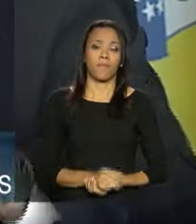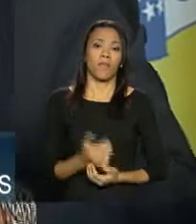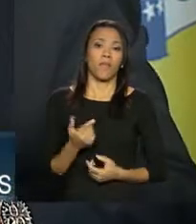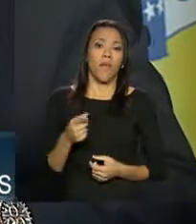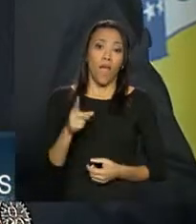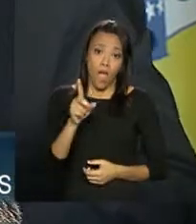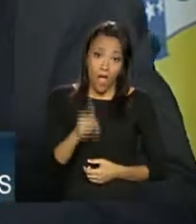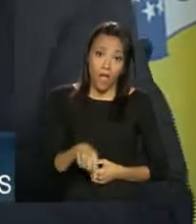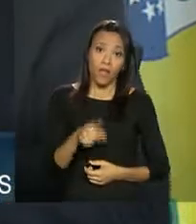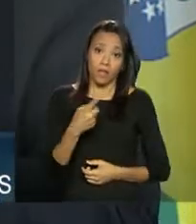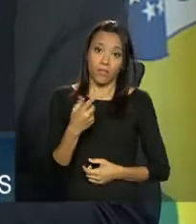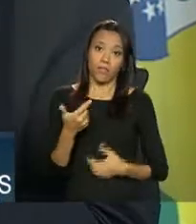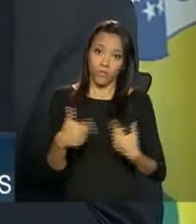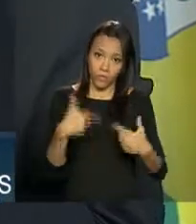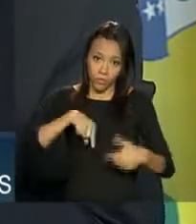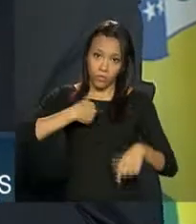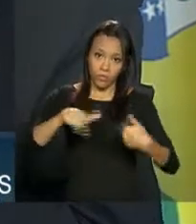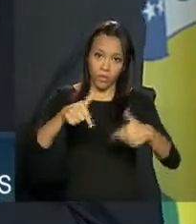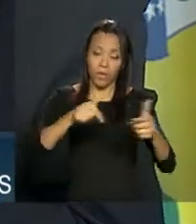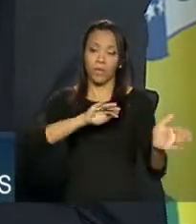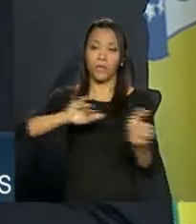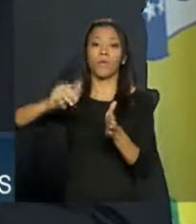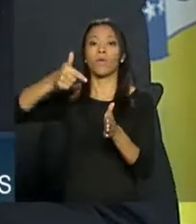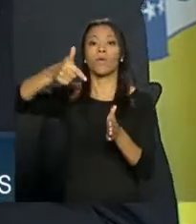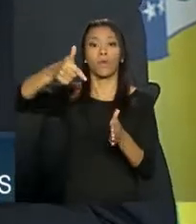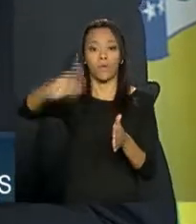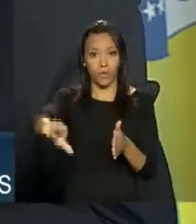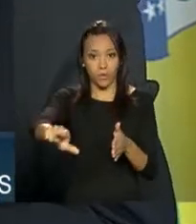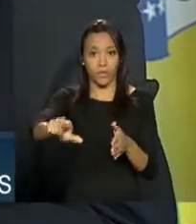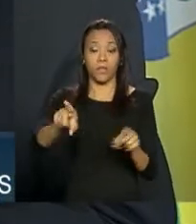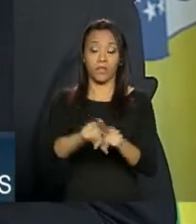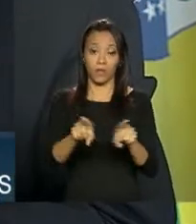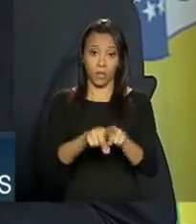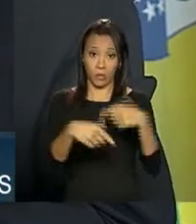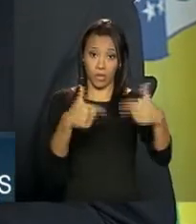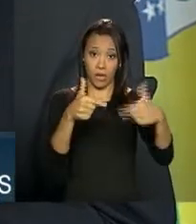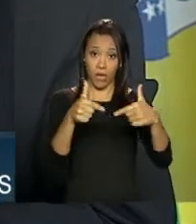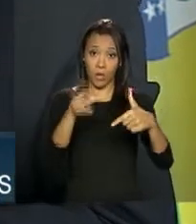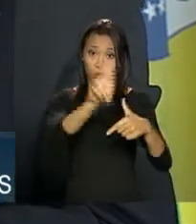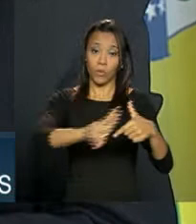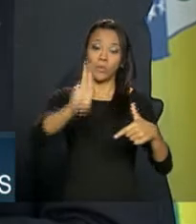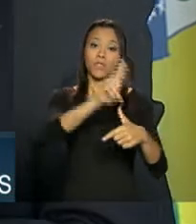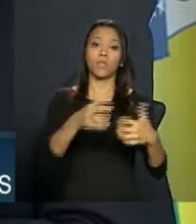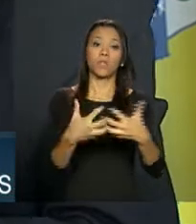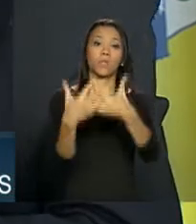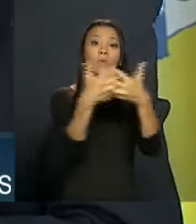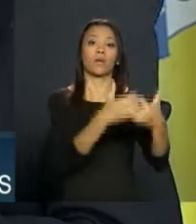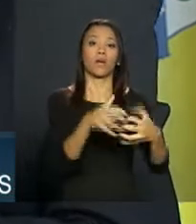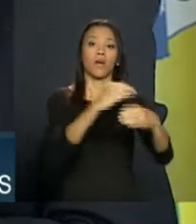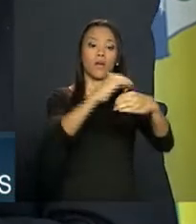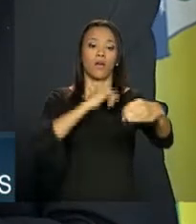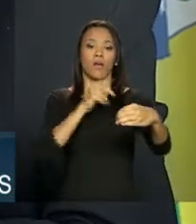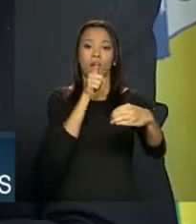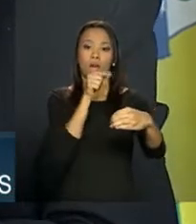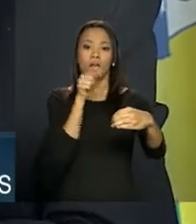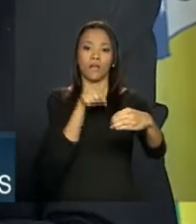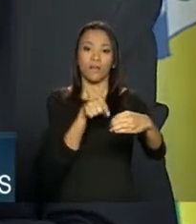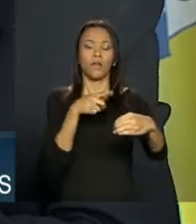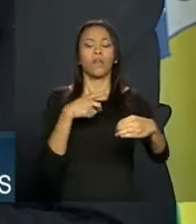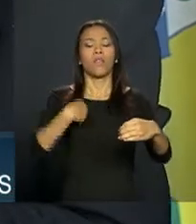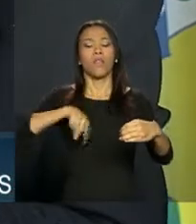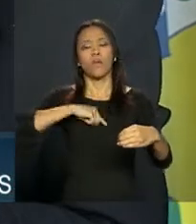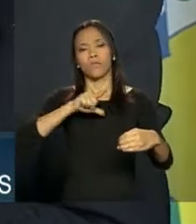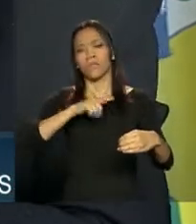esse essa é uma ação ação da operação carro-pipa hoje no nordeste deve ter nós devemos ter